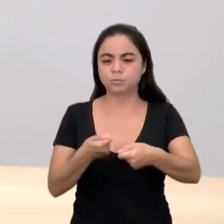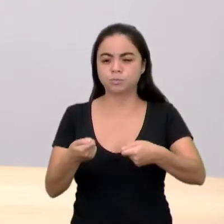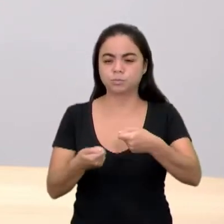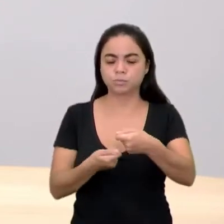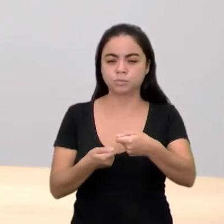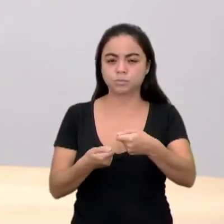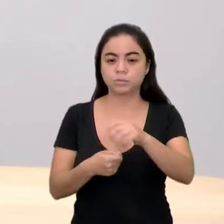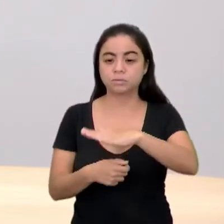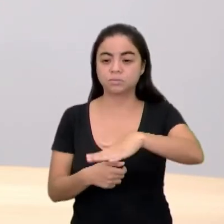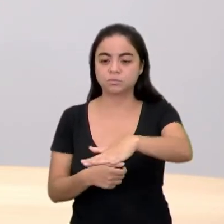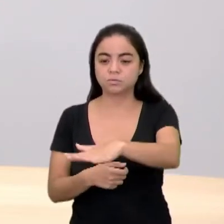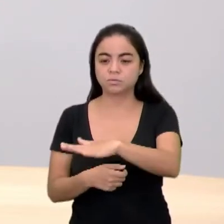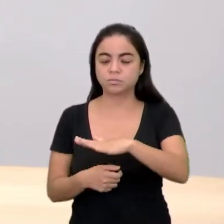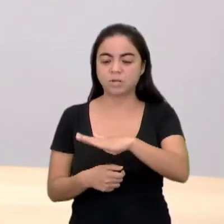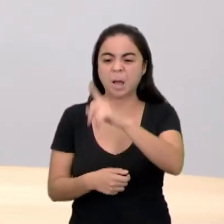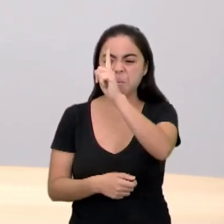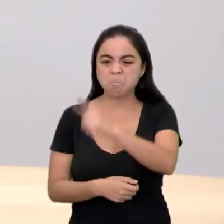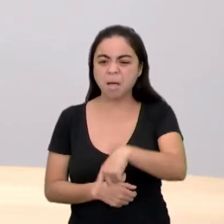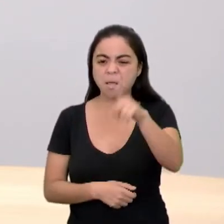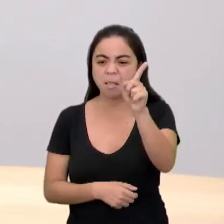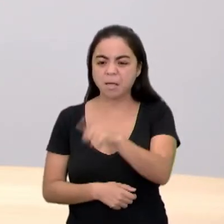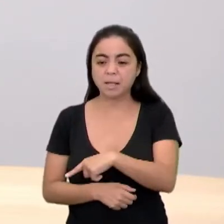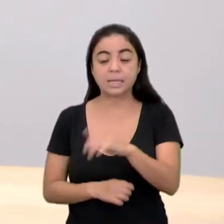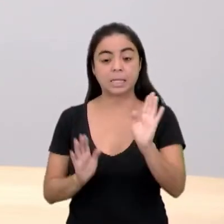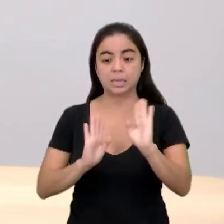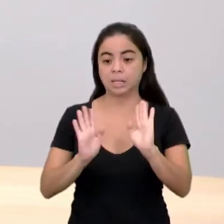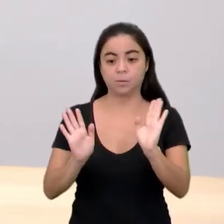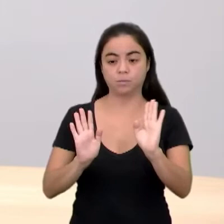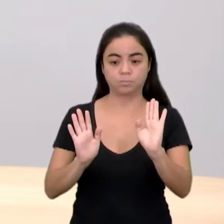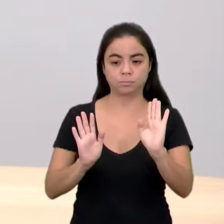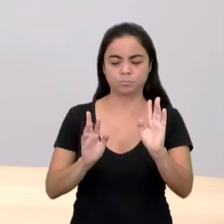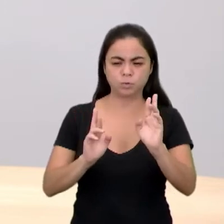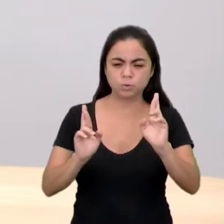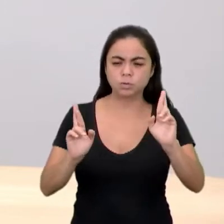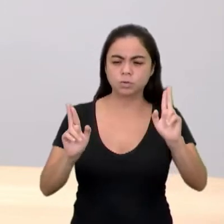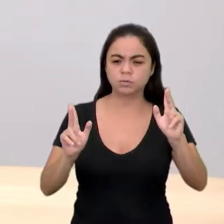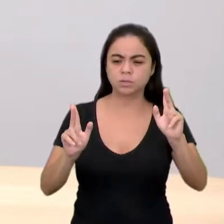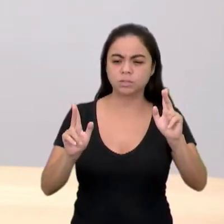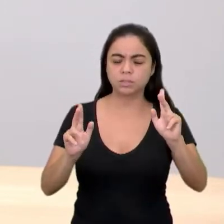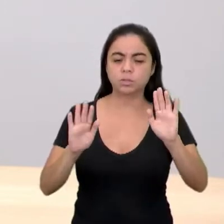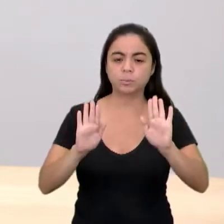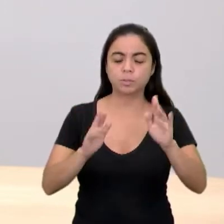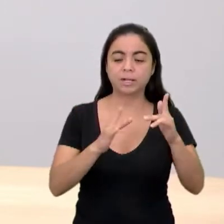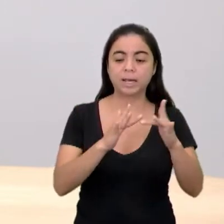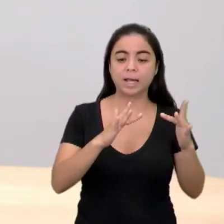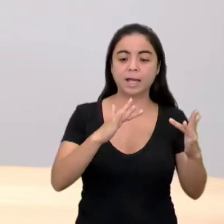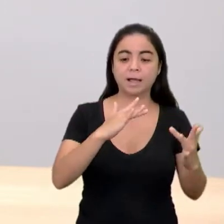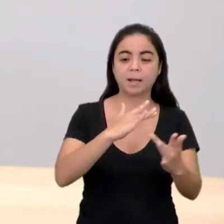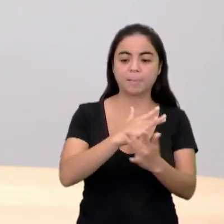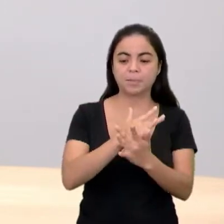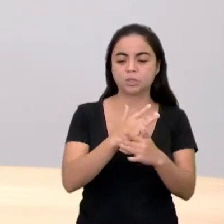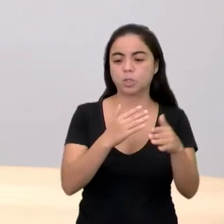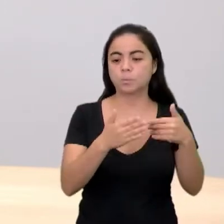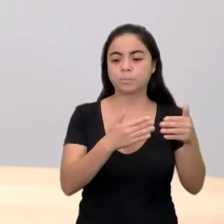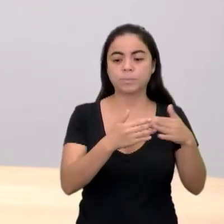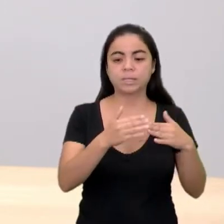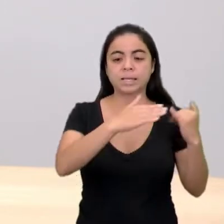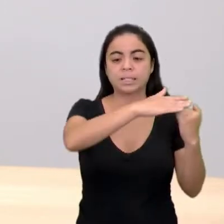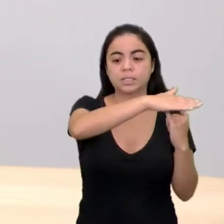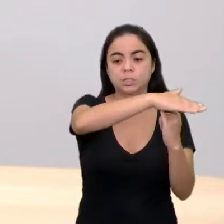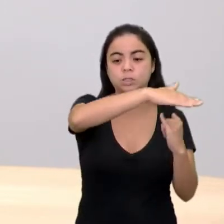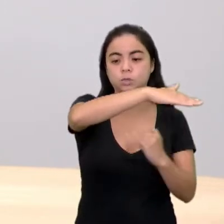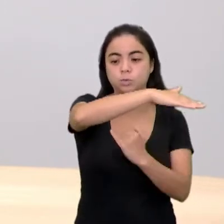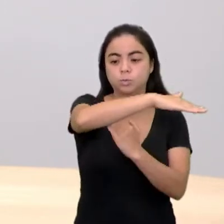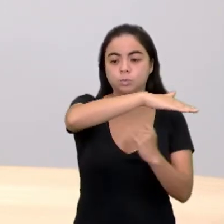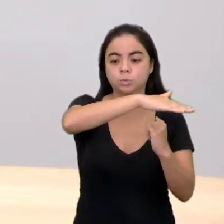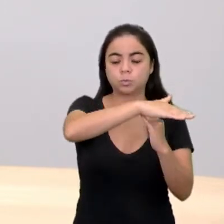no campo da censura, mostrando que não é assim que funciona, que a mídia, né, a imprensa, como qualquer instituição que faz parte